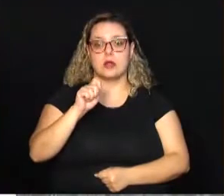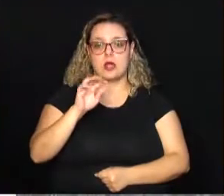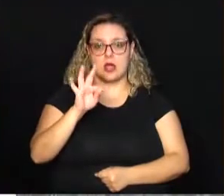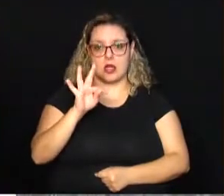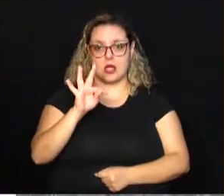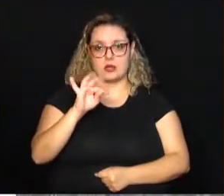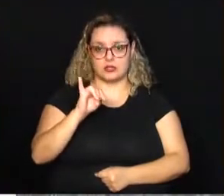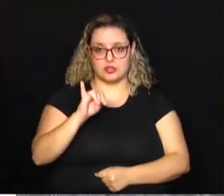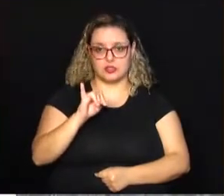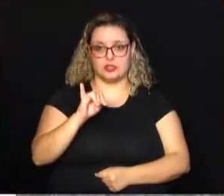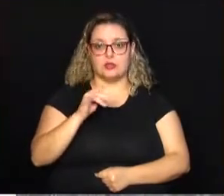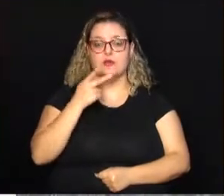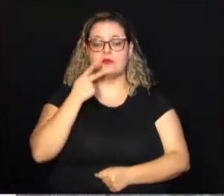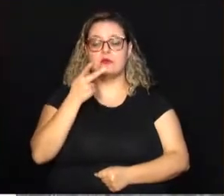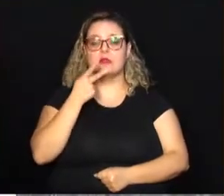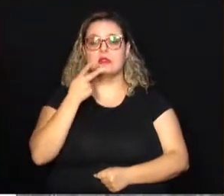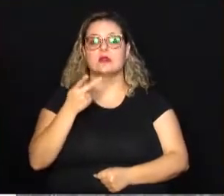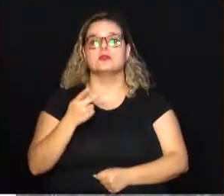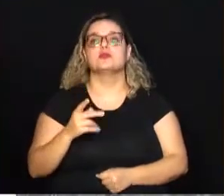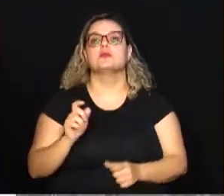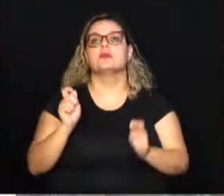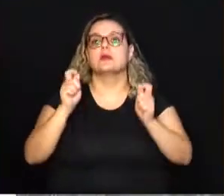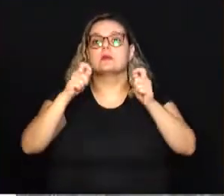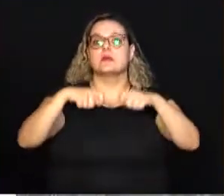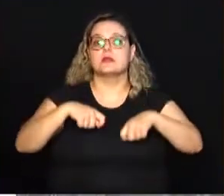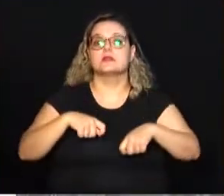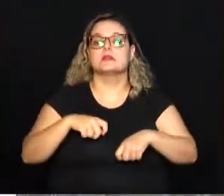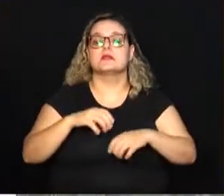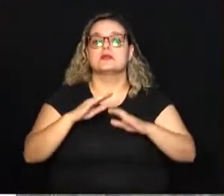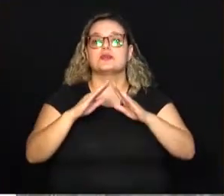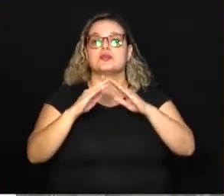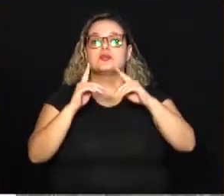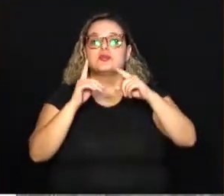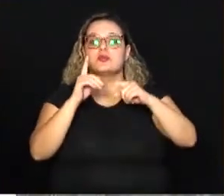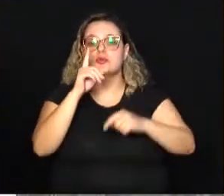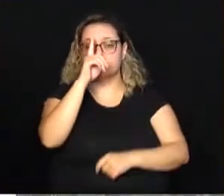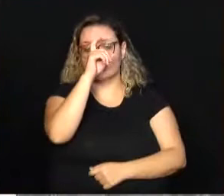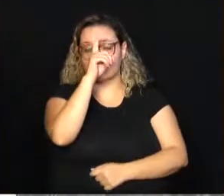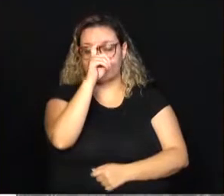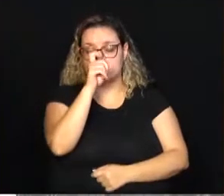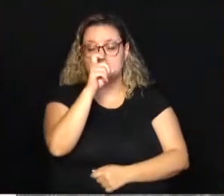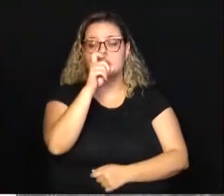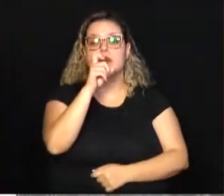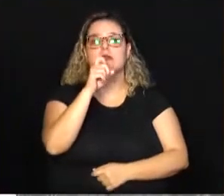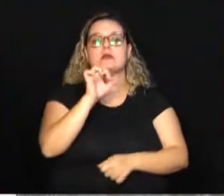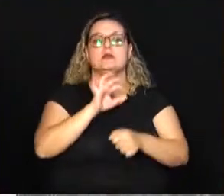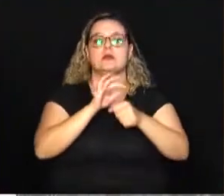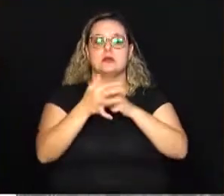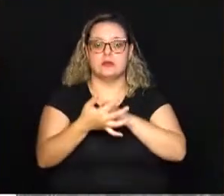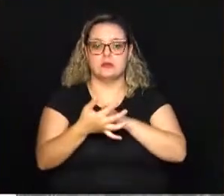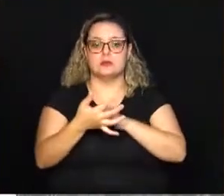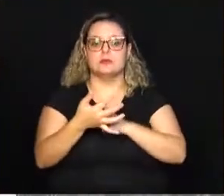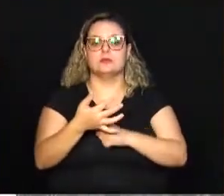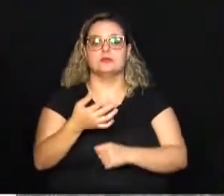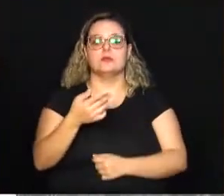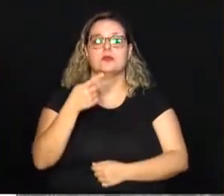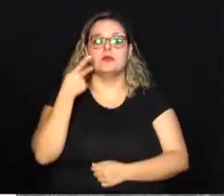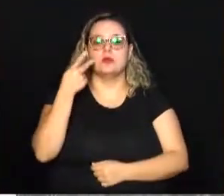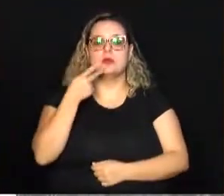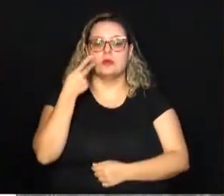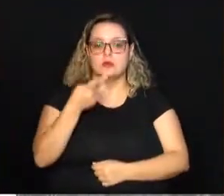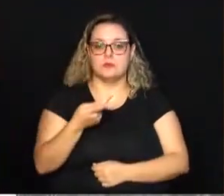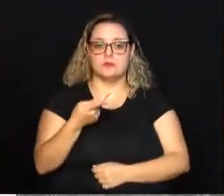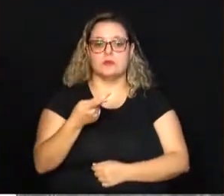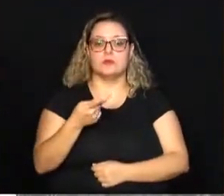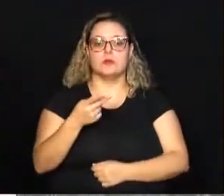sobre a capacidade dos hospitais em relação ao atendimento à Covid-19. Com a palavra, o presidente da